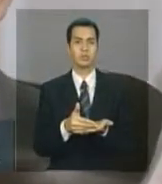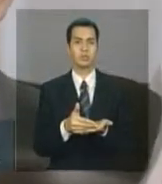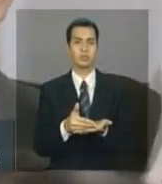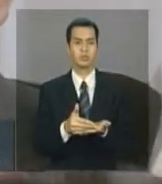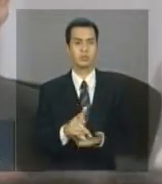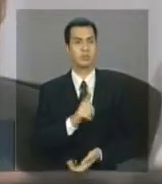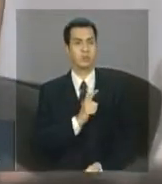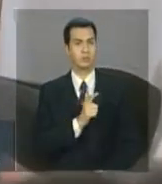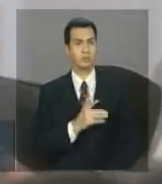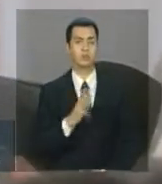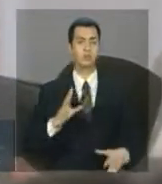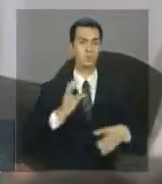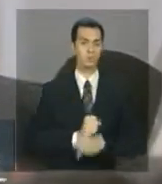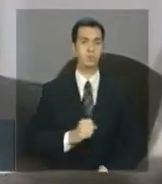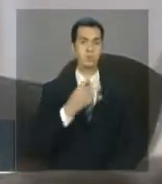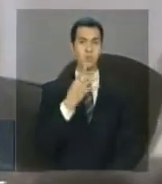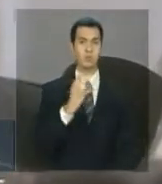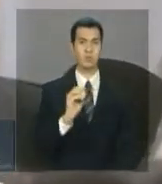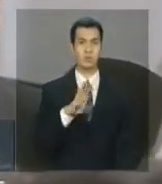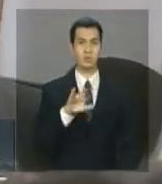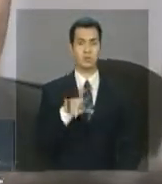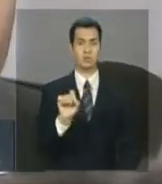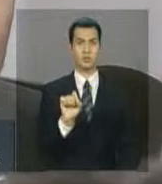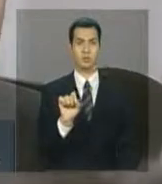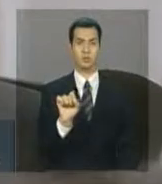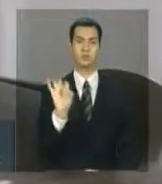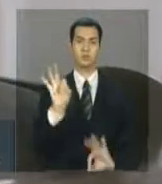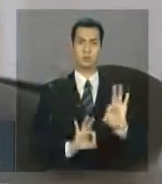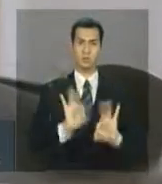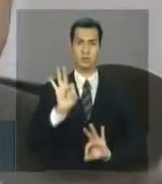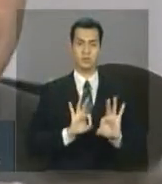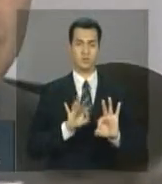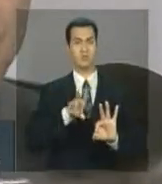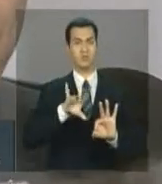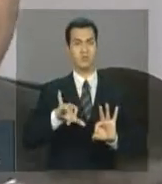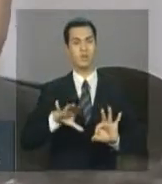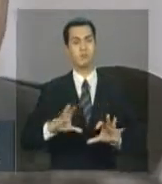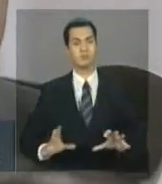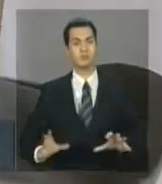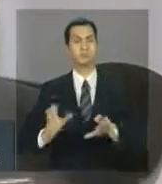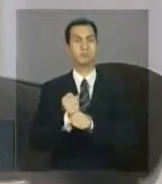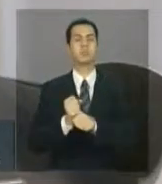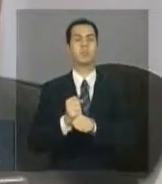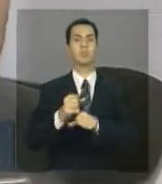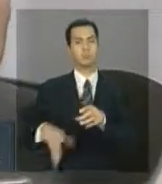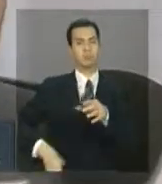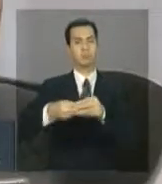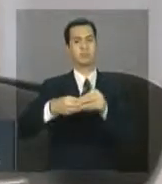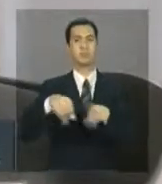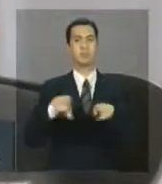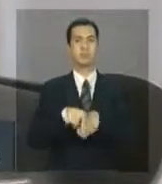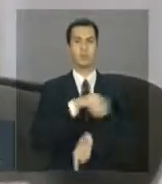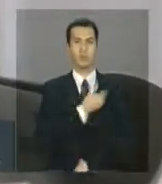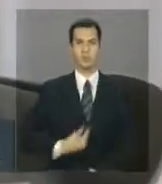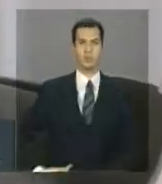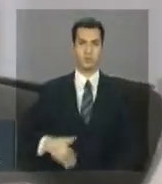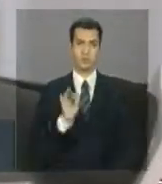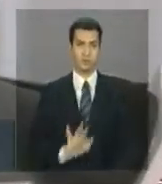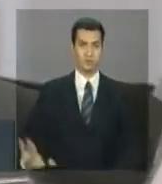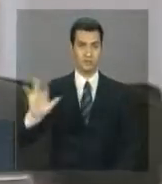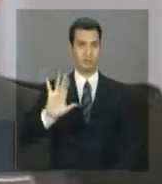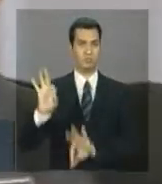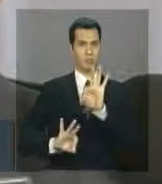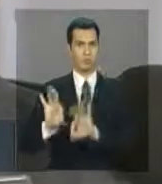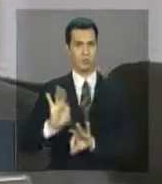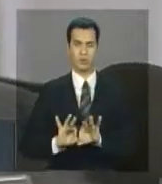são 40 bilhões de projetos que vão se somar aos projetos que o governo federal implementa diretamente. Então,